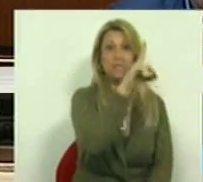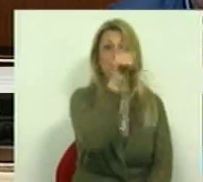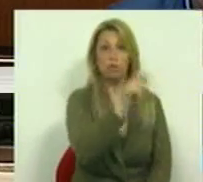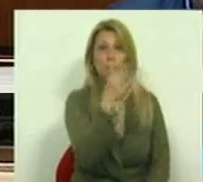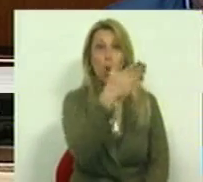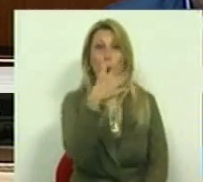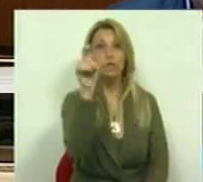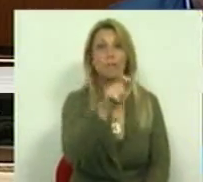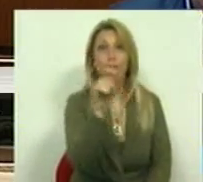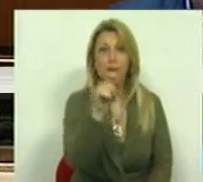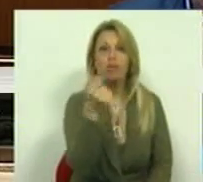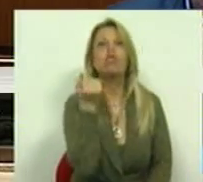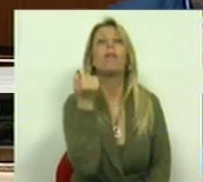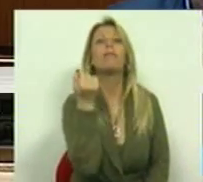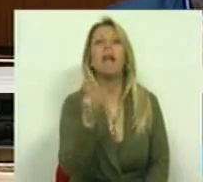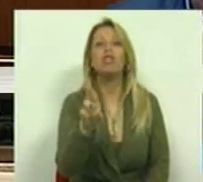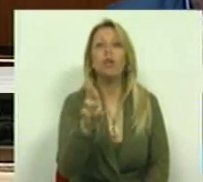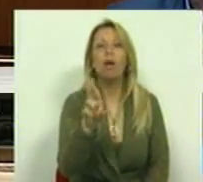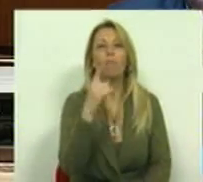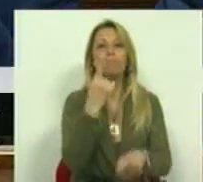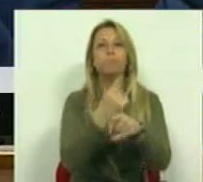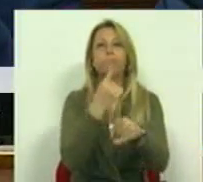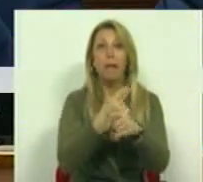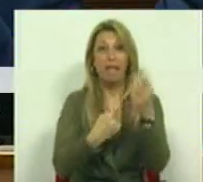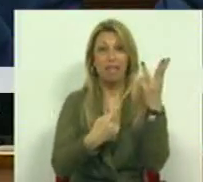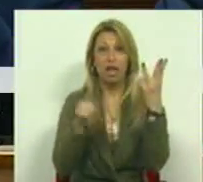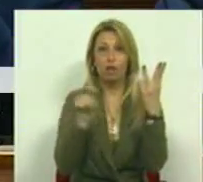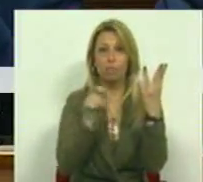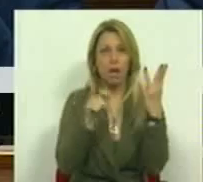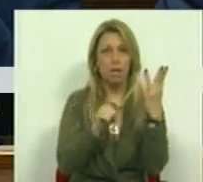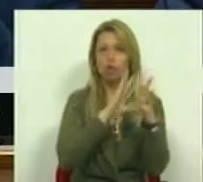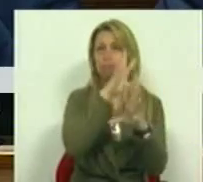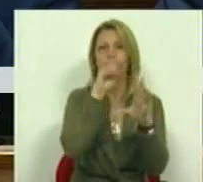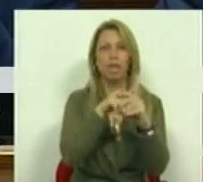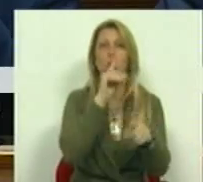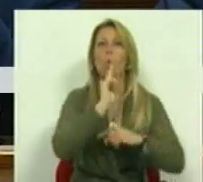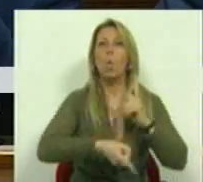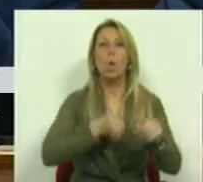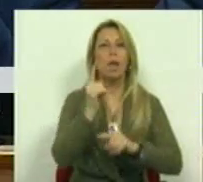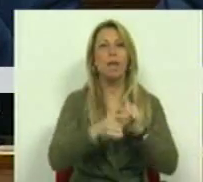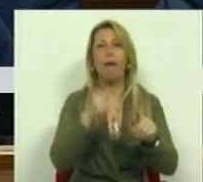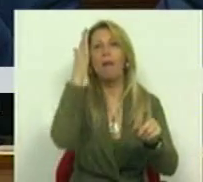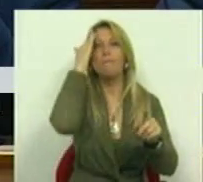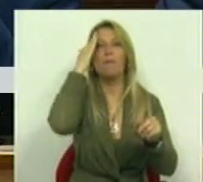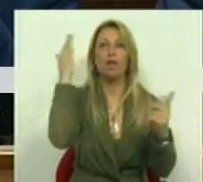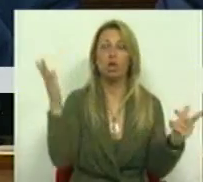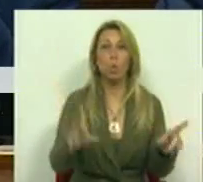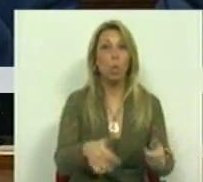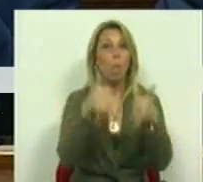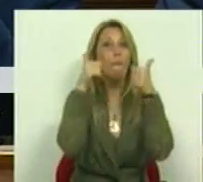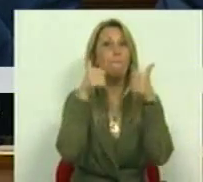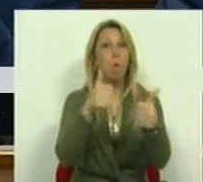a taxas que se mantiveram nos 3 meses, dentro daquilo que estava esperado e do